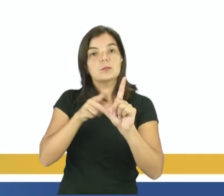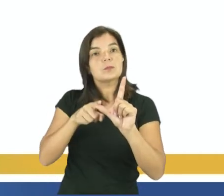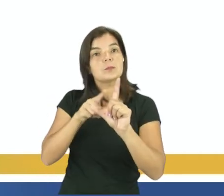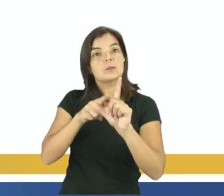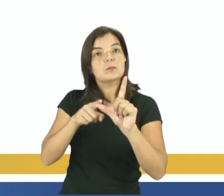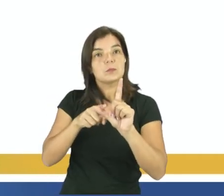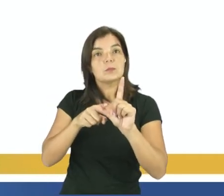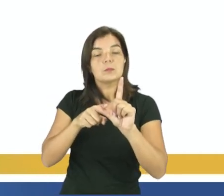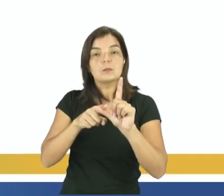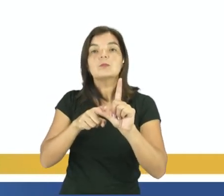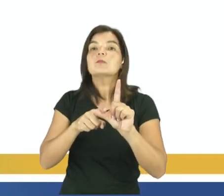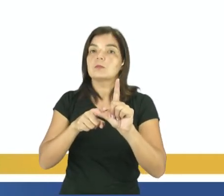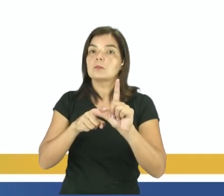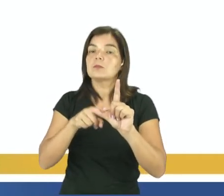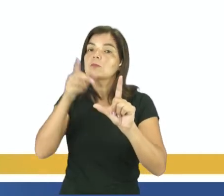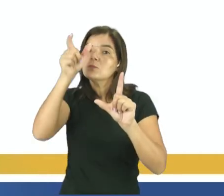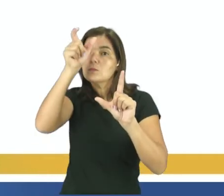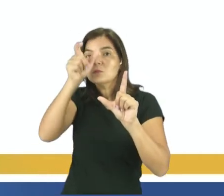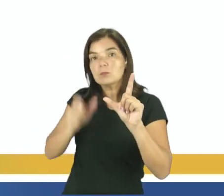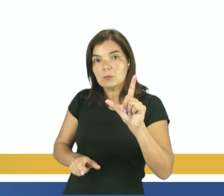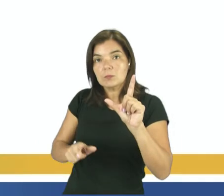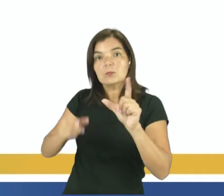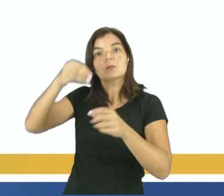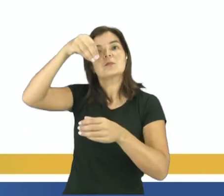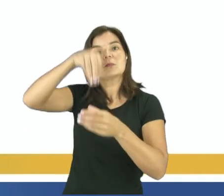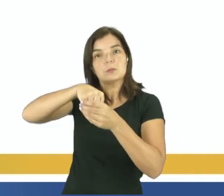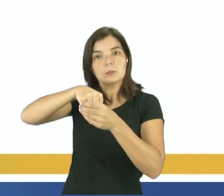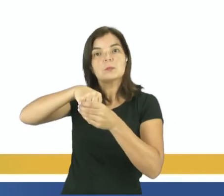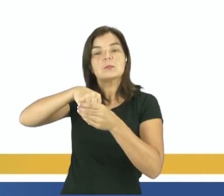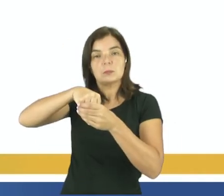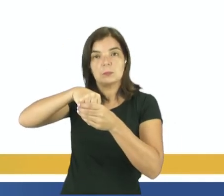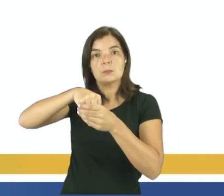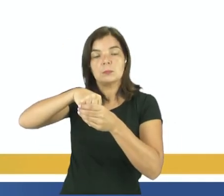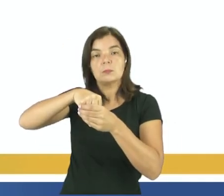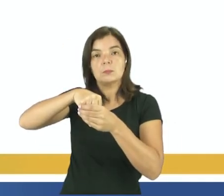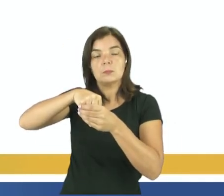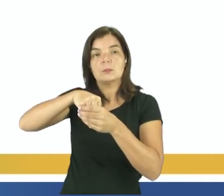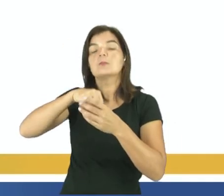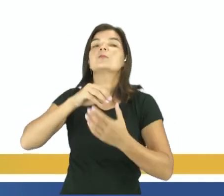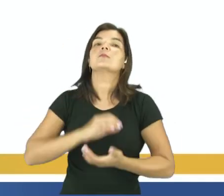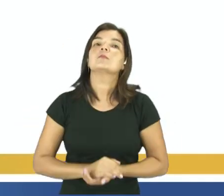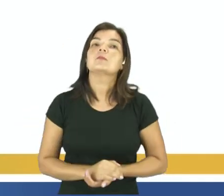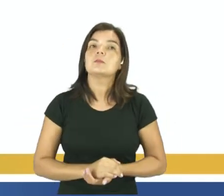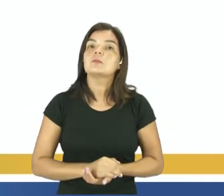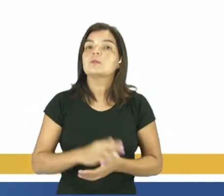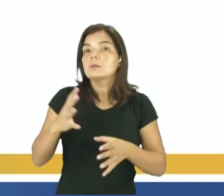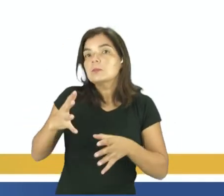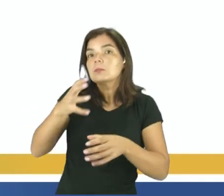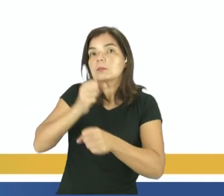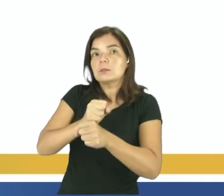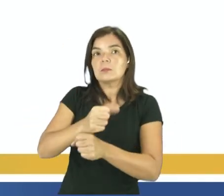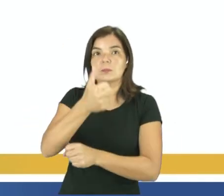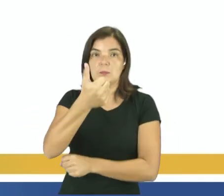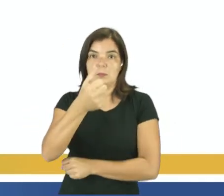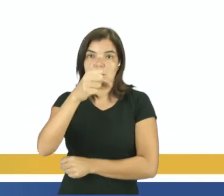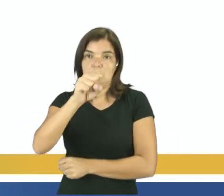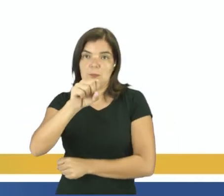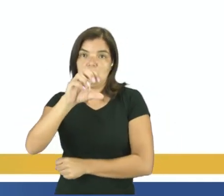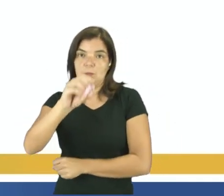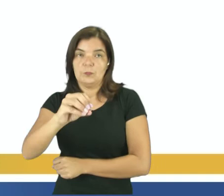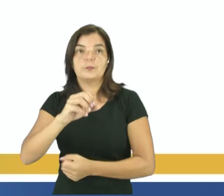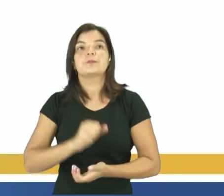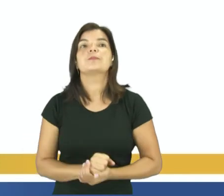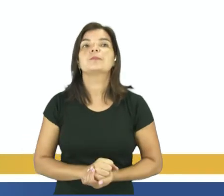quê? Colaterais internos, certo? Estão no mesmo lado transversal, então eles vão somar 180